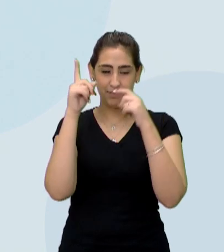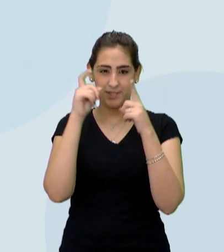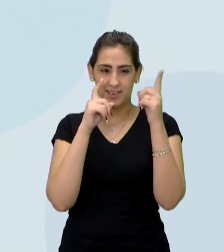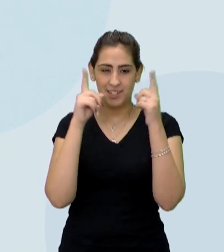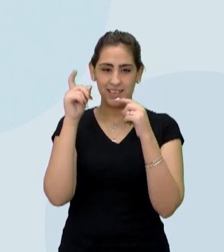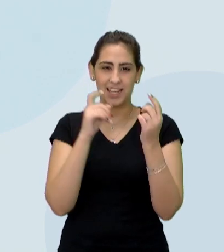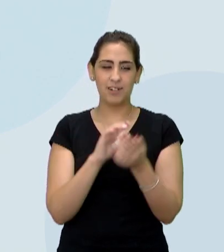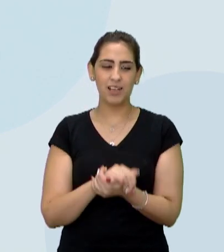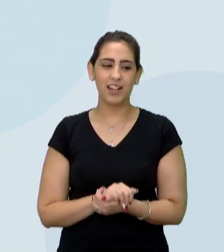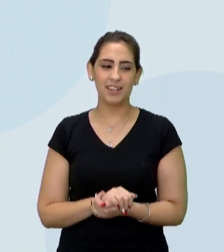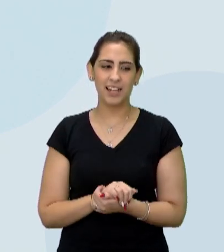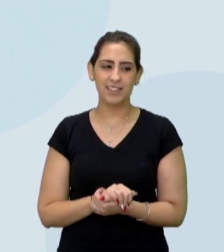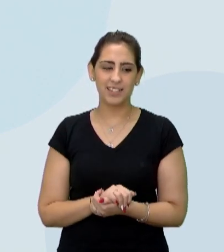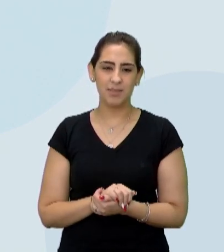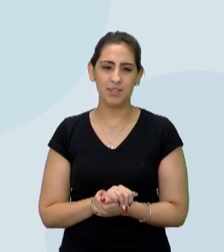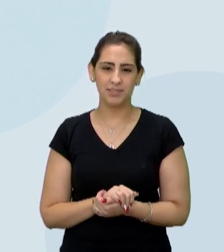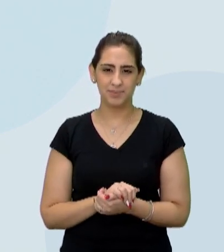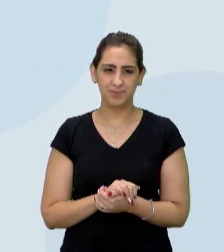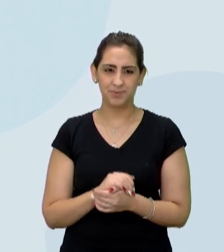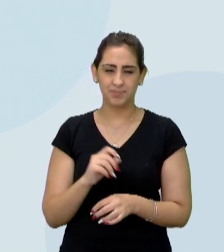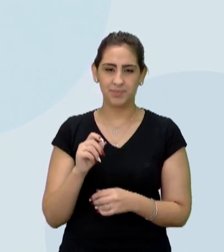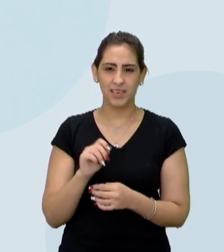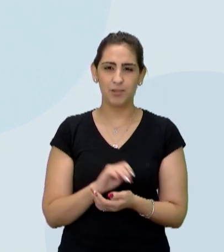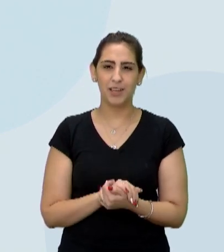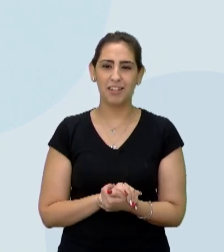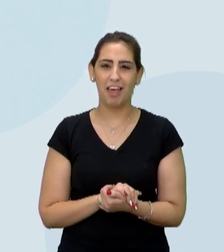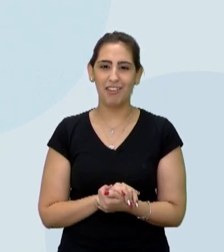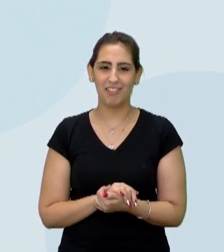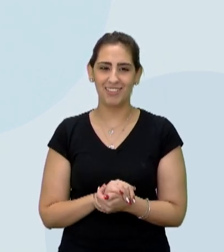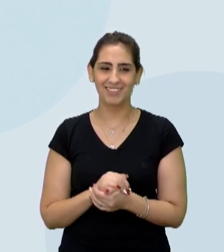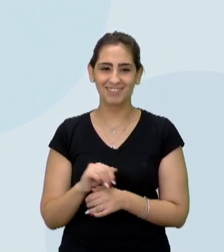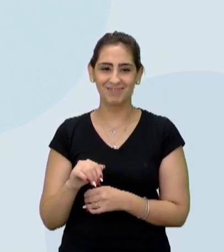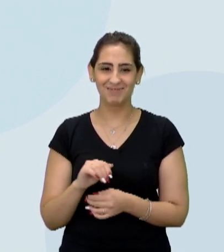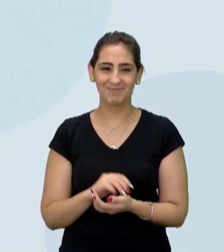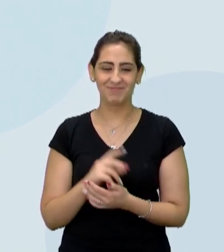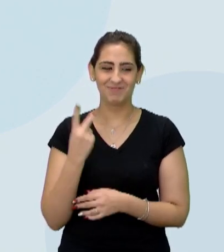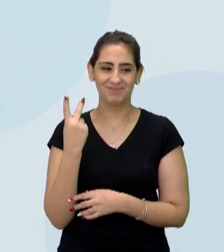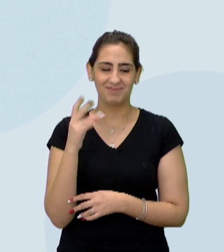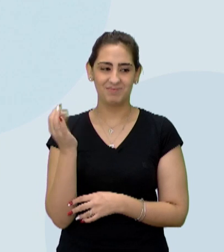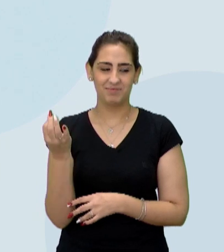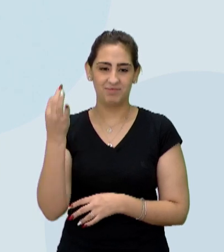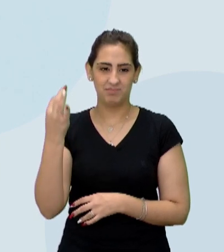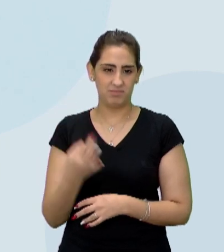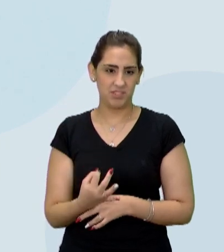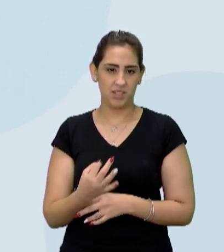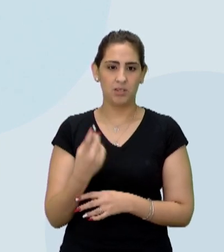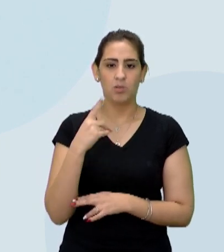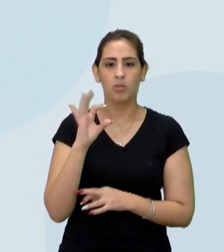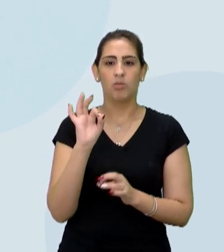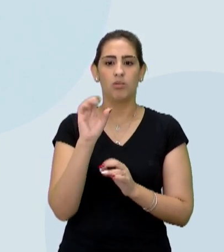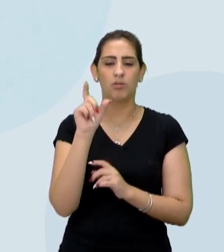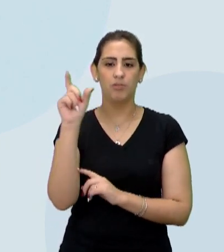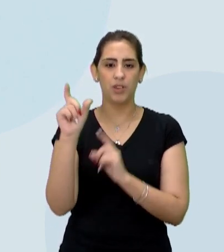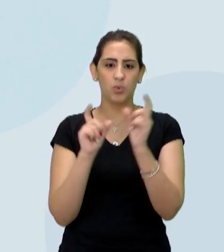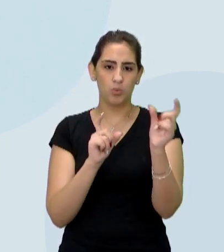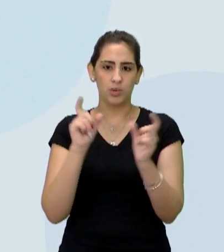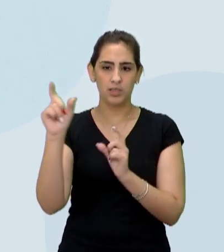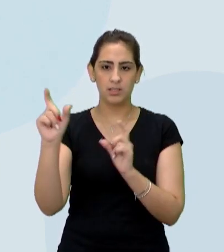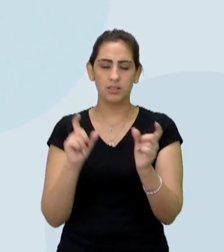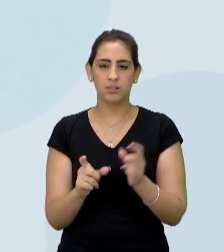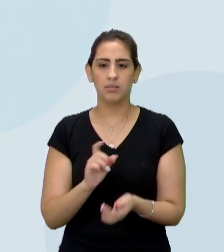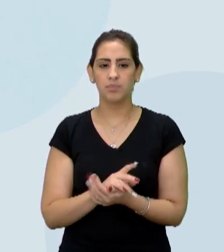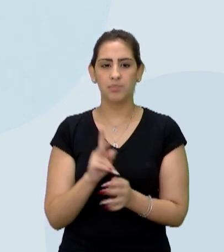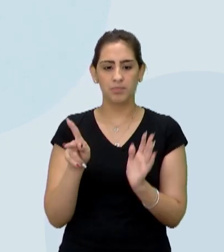regularidade observada em sequências de números ou figuras. Padrões, né? Lembrando